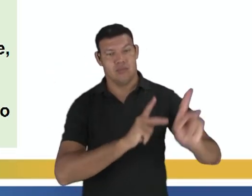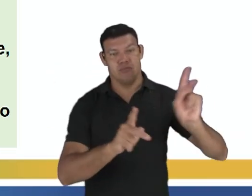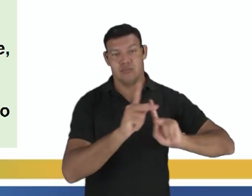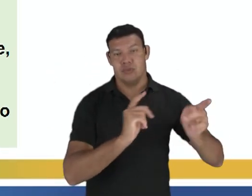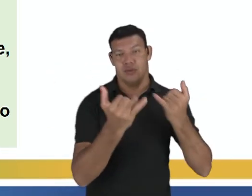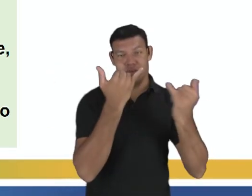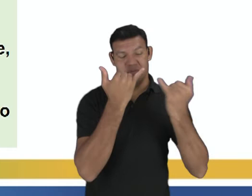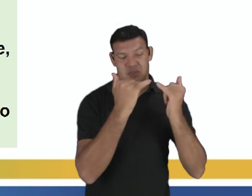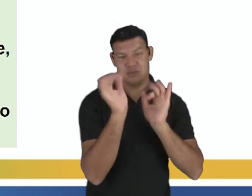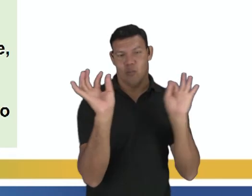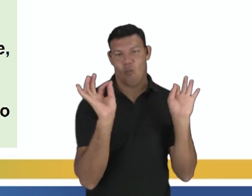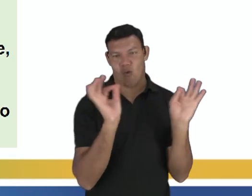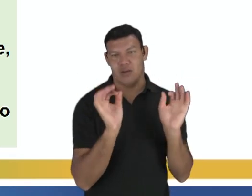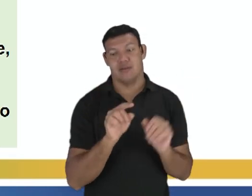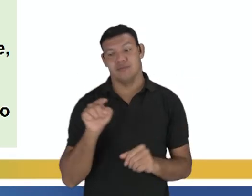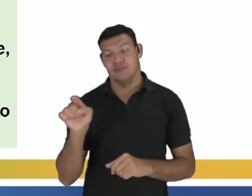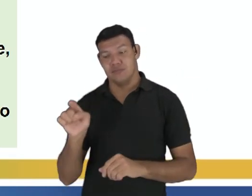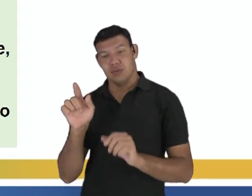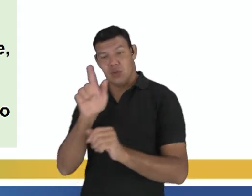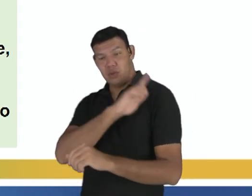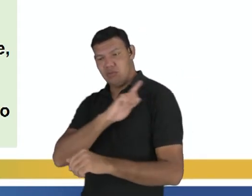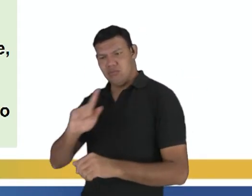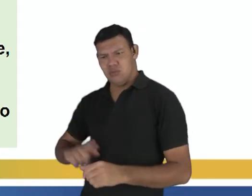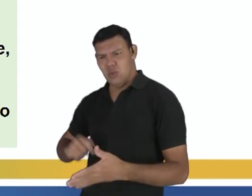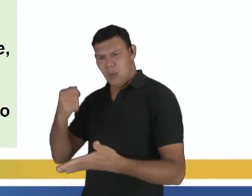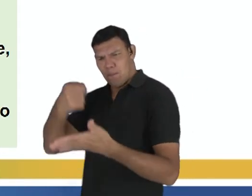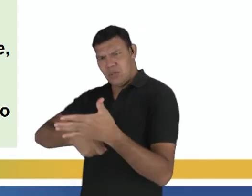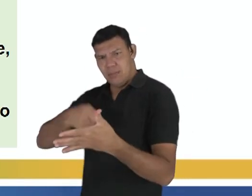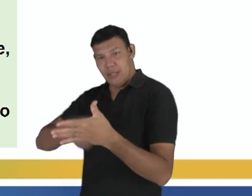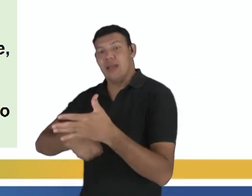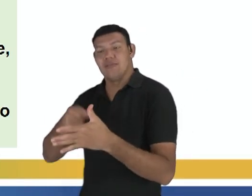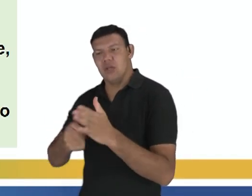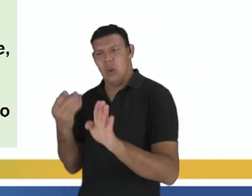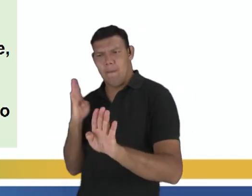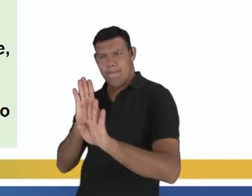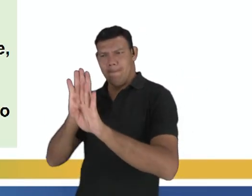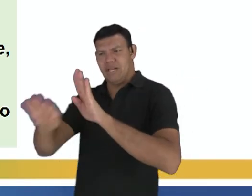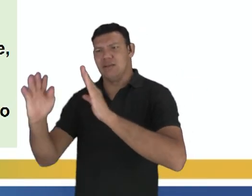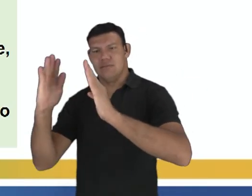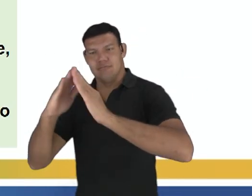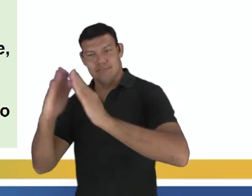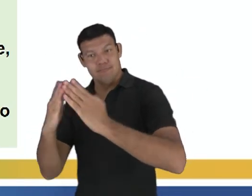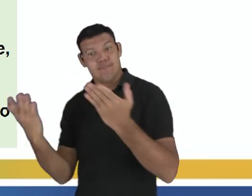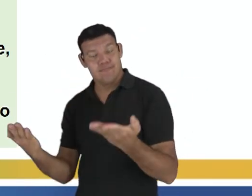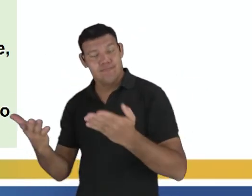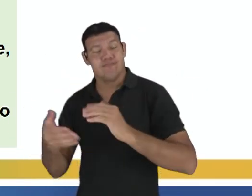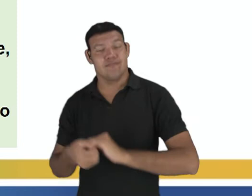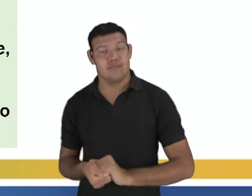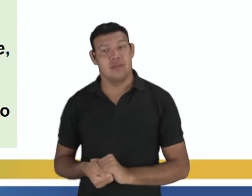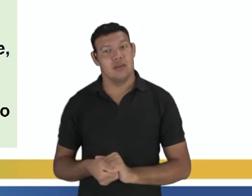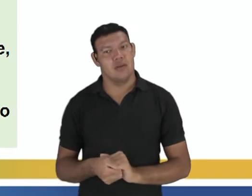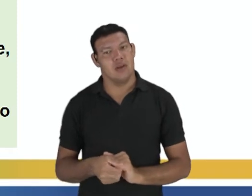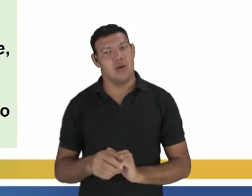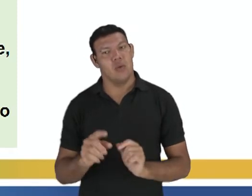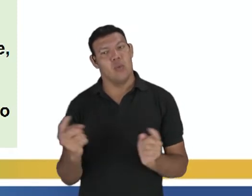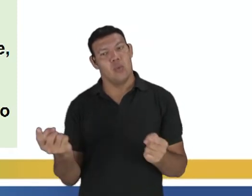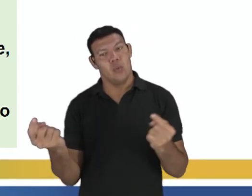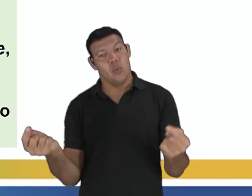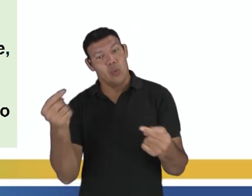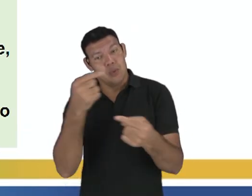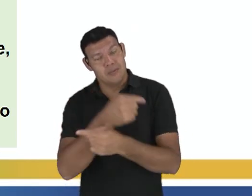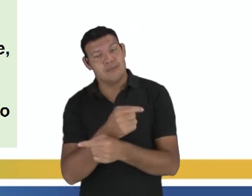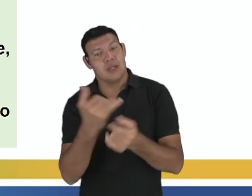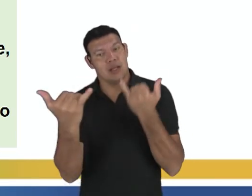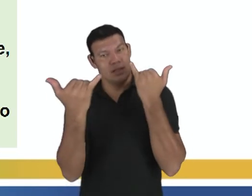errados, né? A população não tinha conhecimento sobre vacina e o Estado adotou uma postura muito autoritária de invadir a casa das pessoas e vacinar elas, ao invés